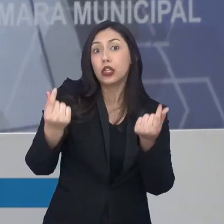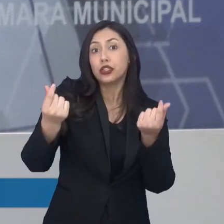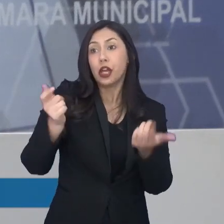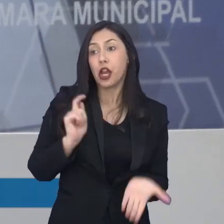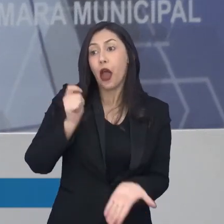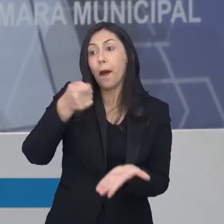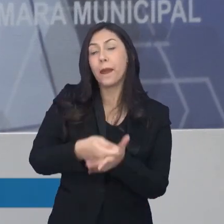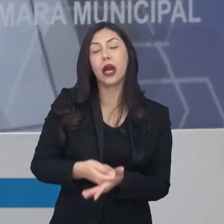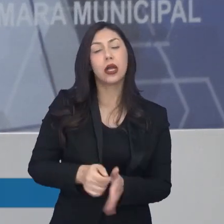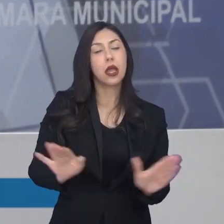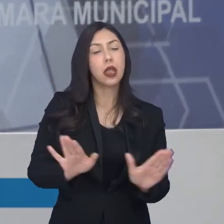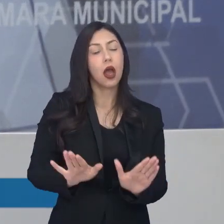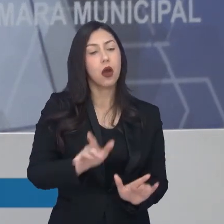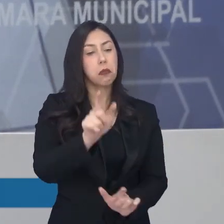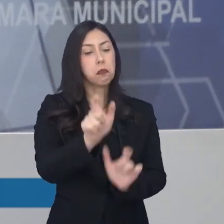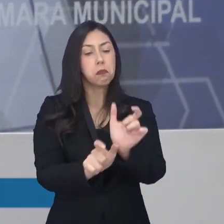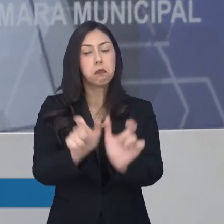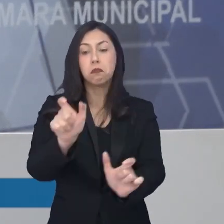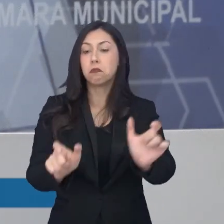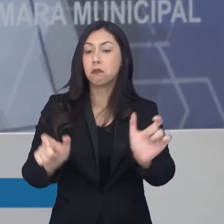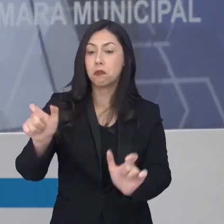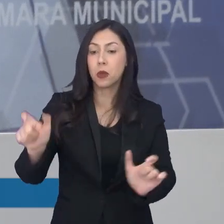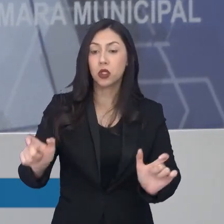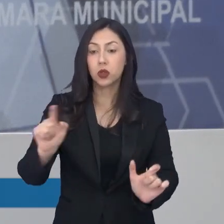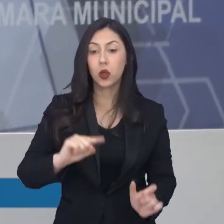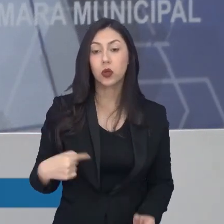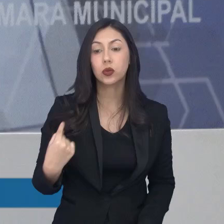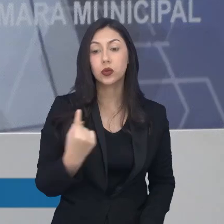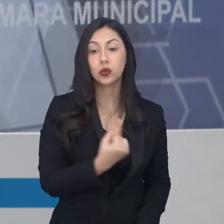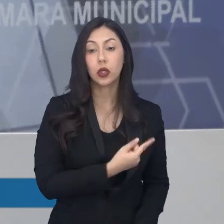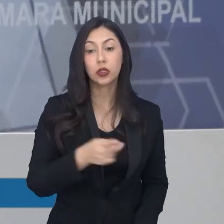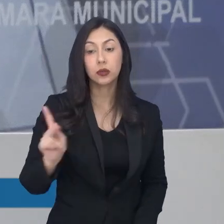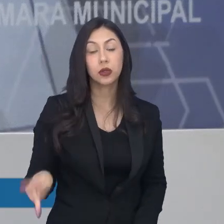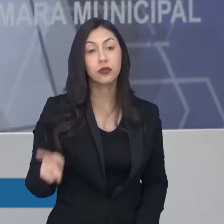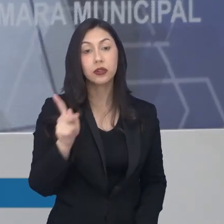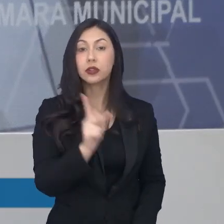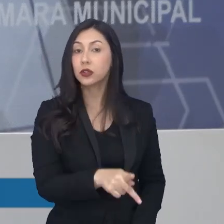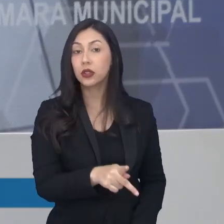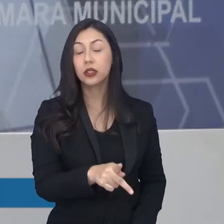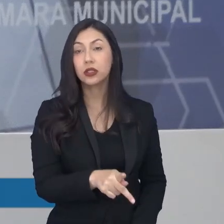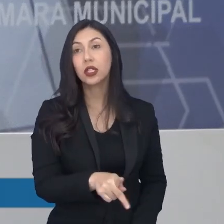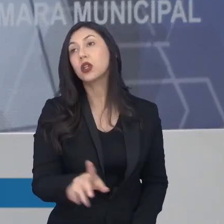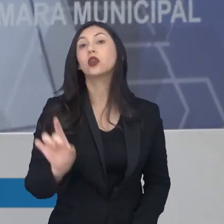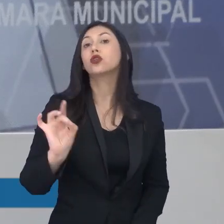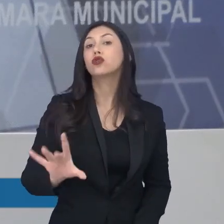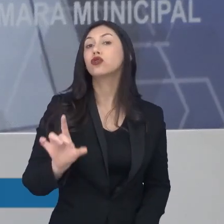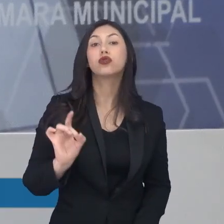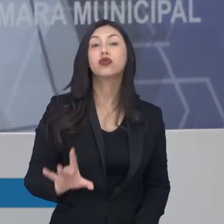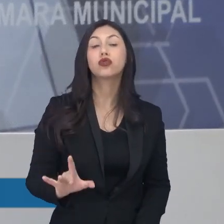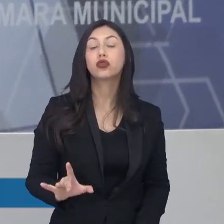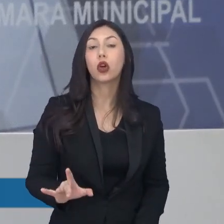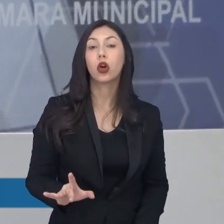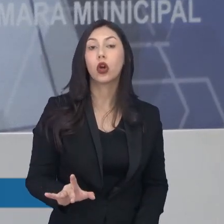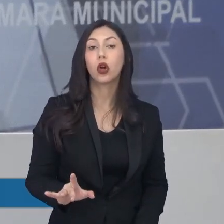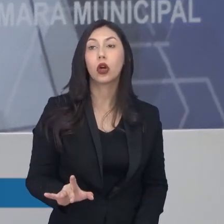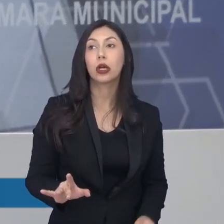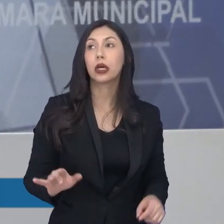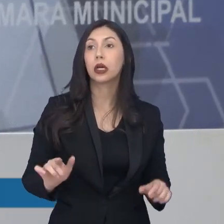São pessoas. Nós, professores, não possuímos apenas títulos